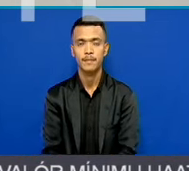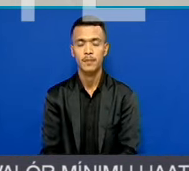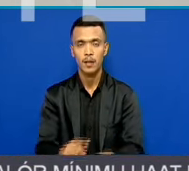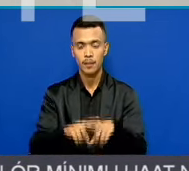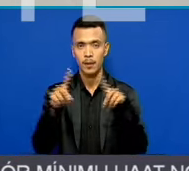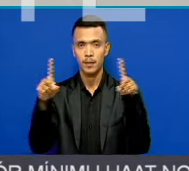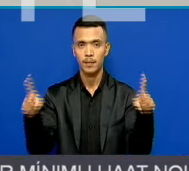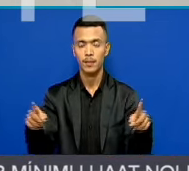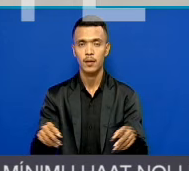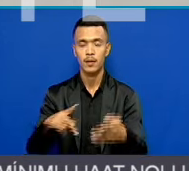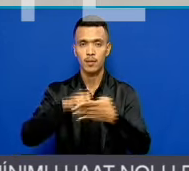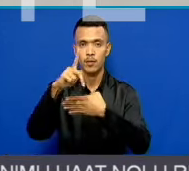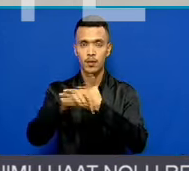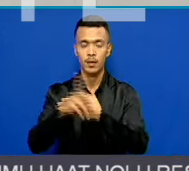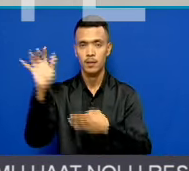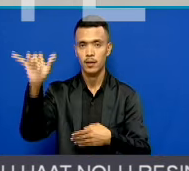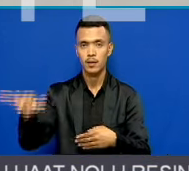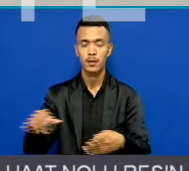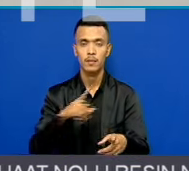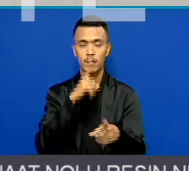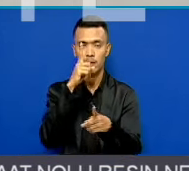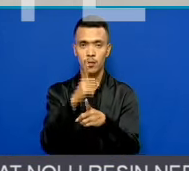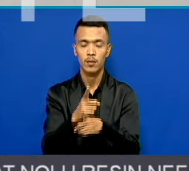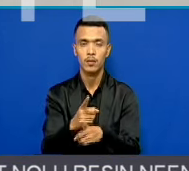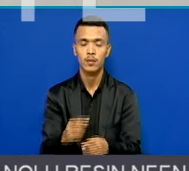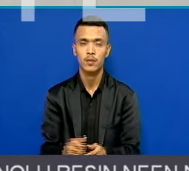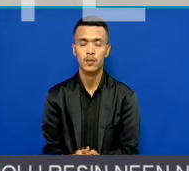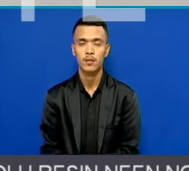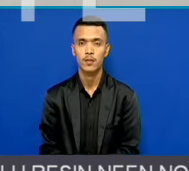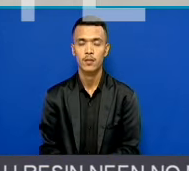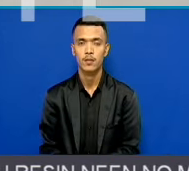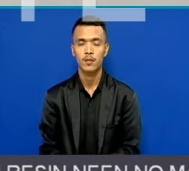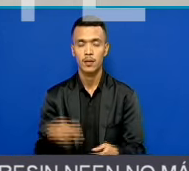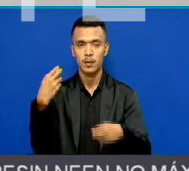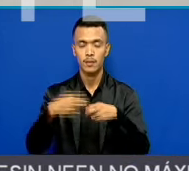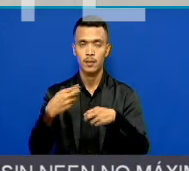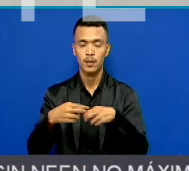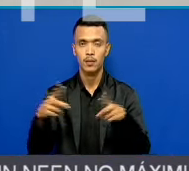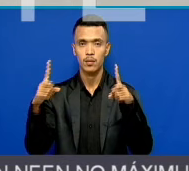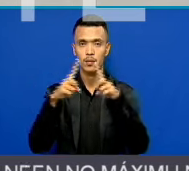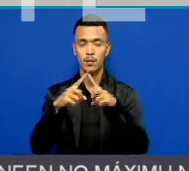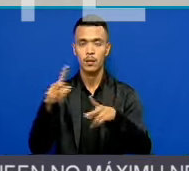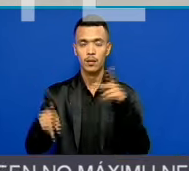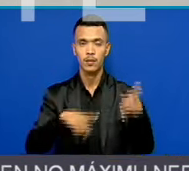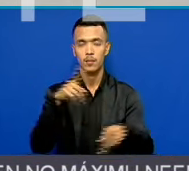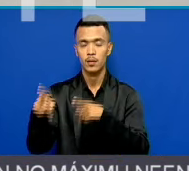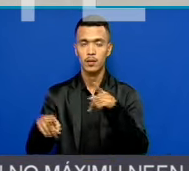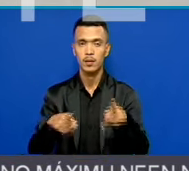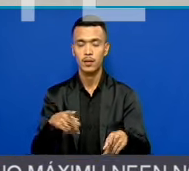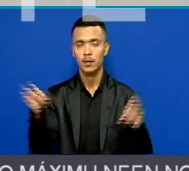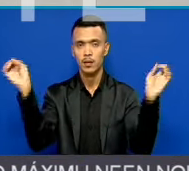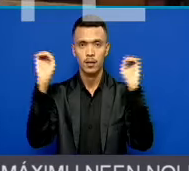Maibe ba ya programa sira nebe maklolos ninia. Sada ninia impacto direta tu ba ya itania komendaren ninia